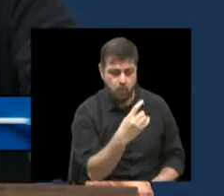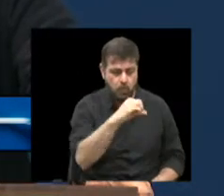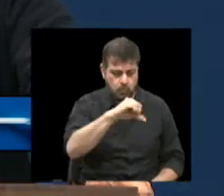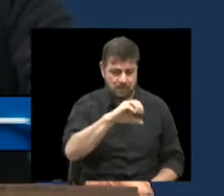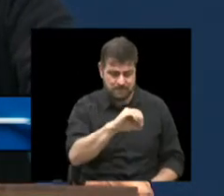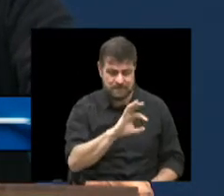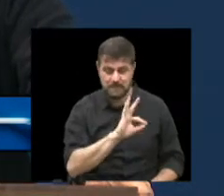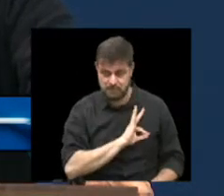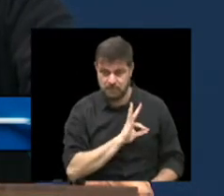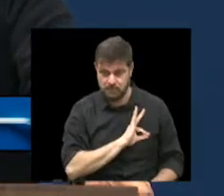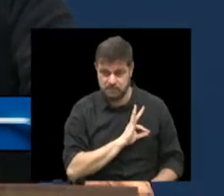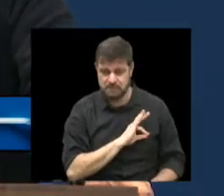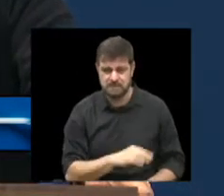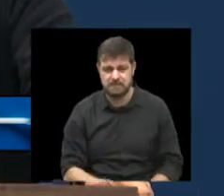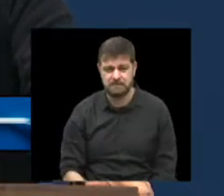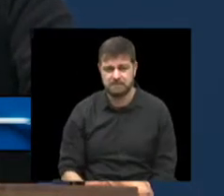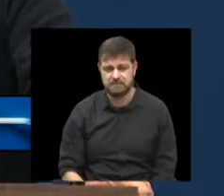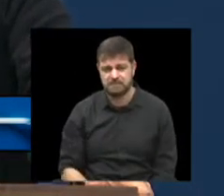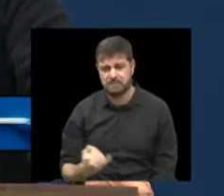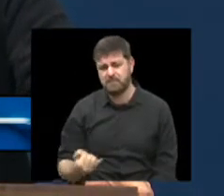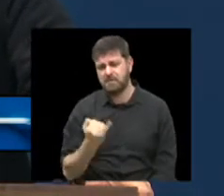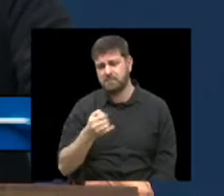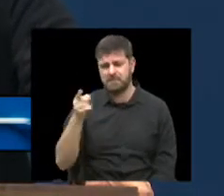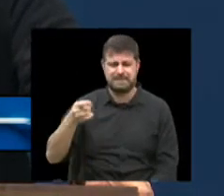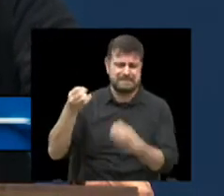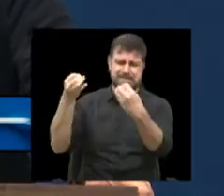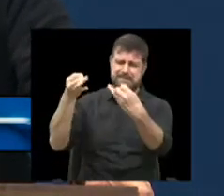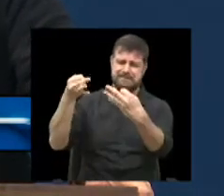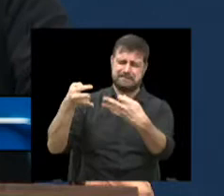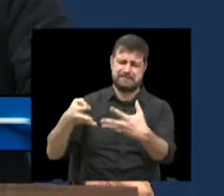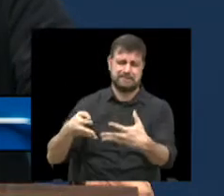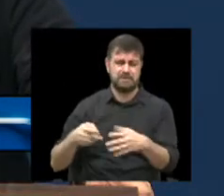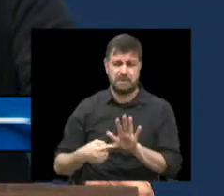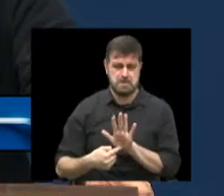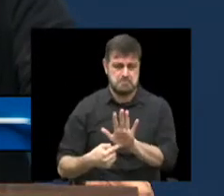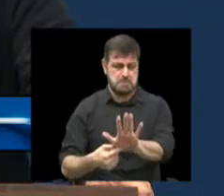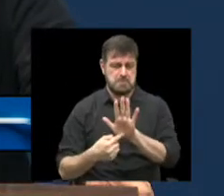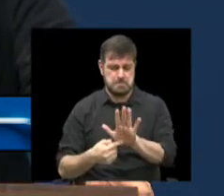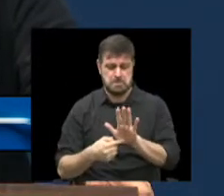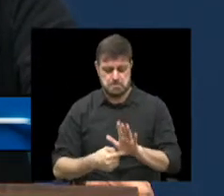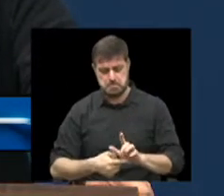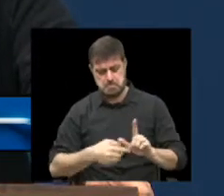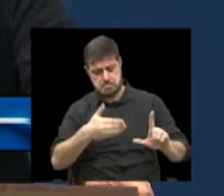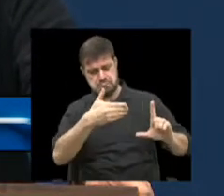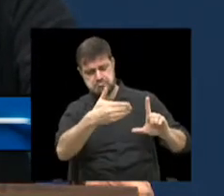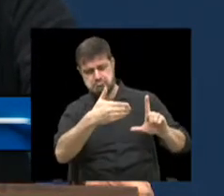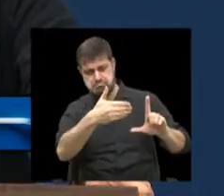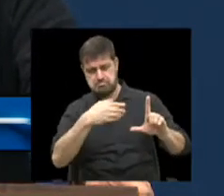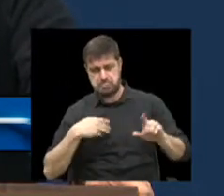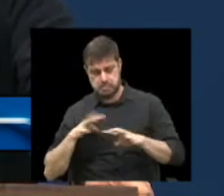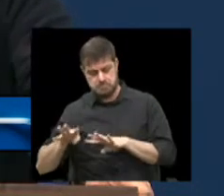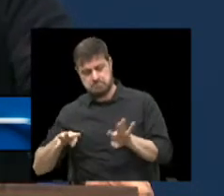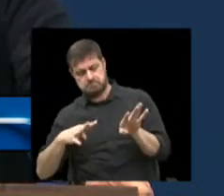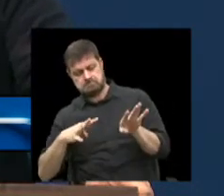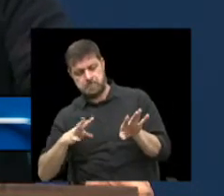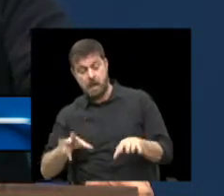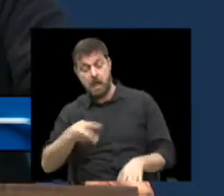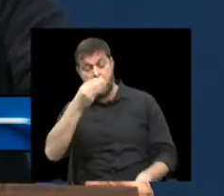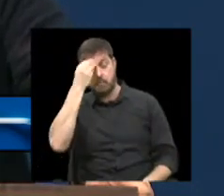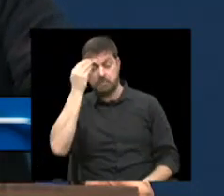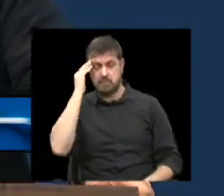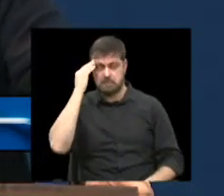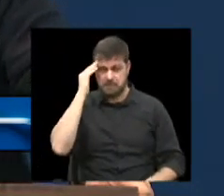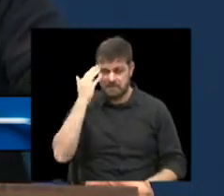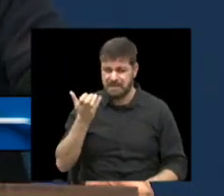muito importante as colocações, o material que o seu William trouxe, e eu quero, uma vez